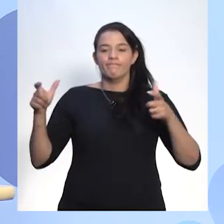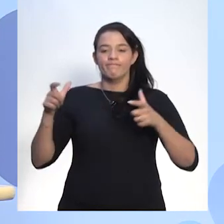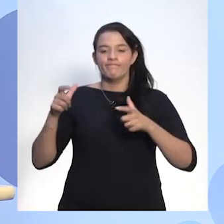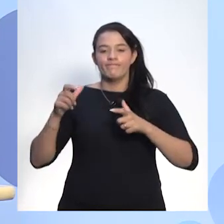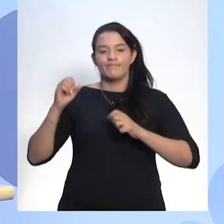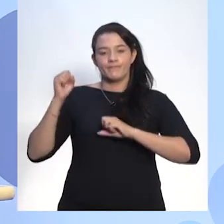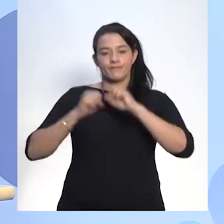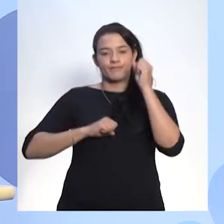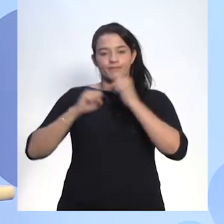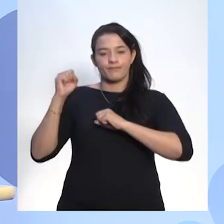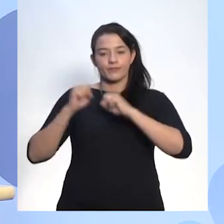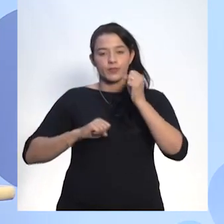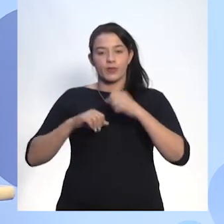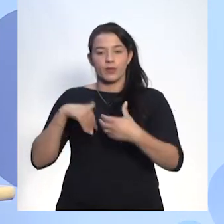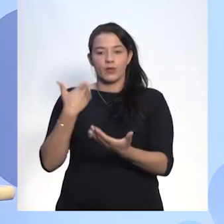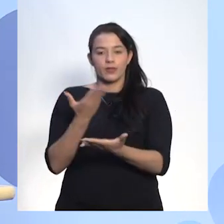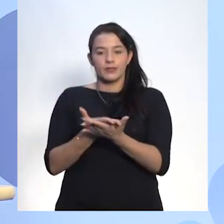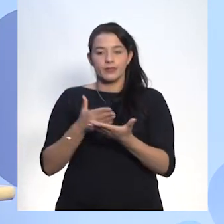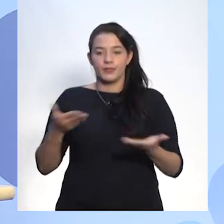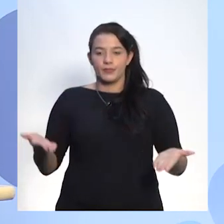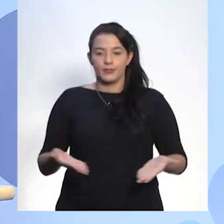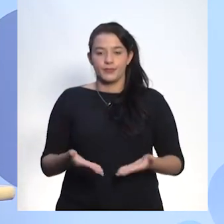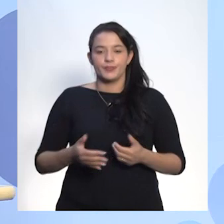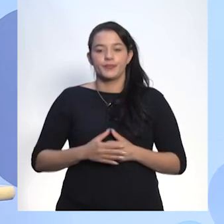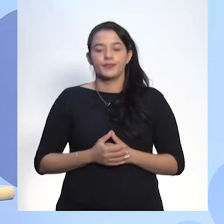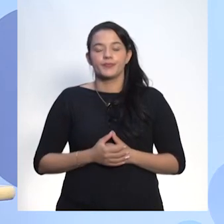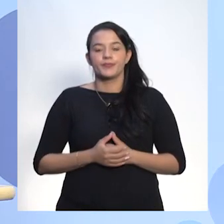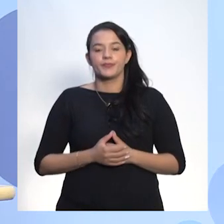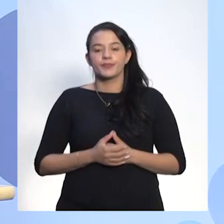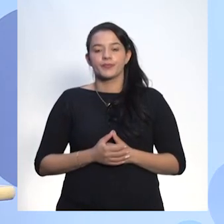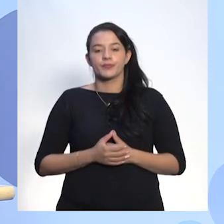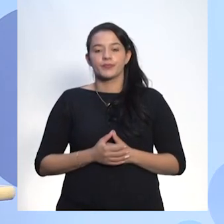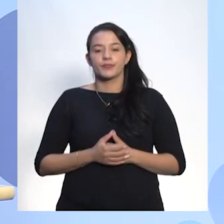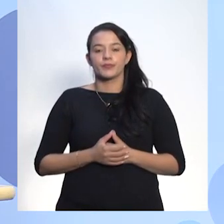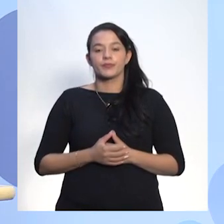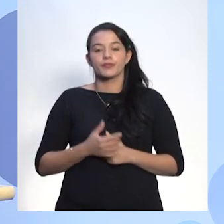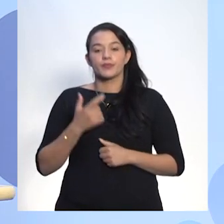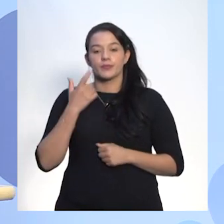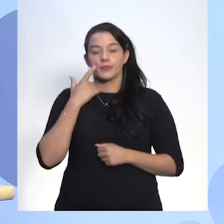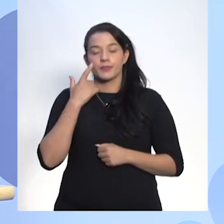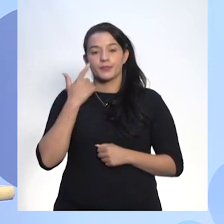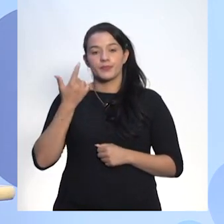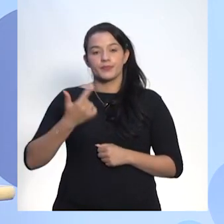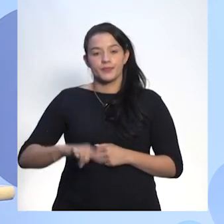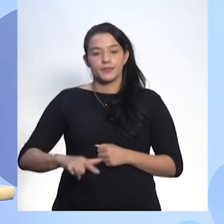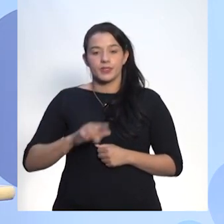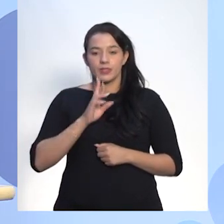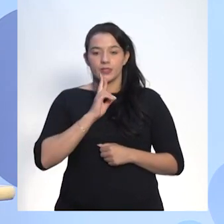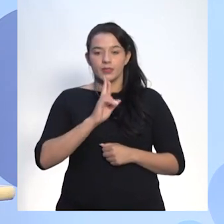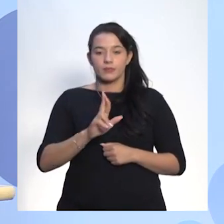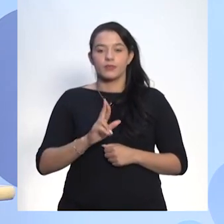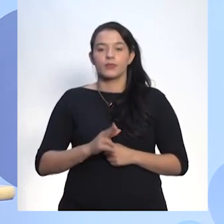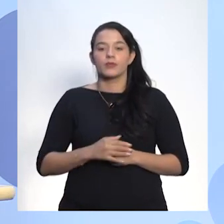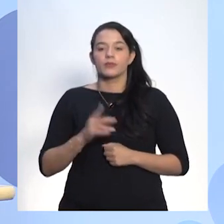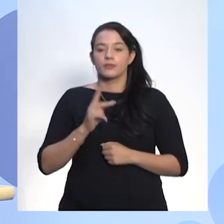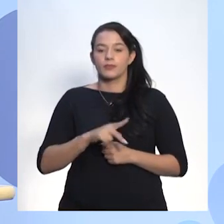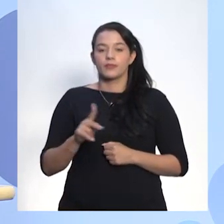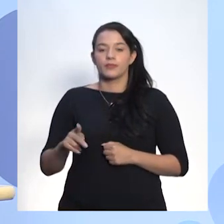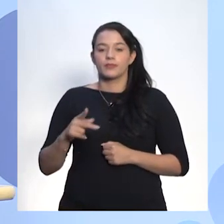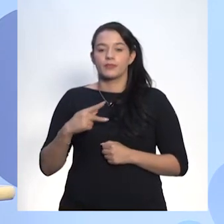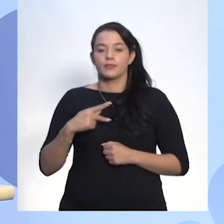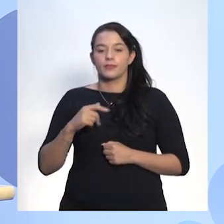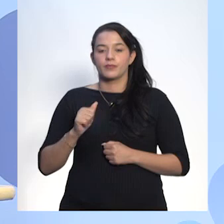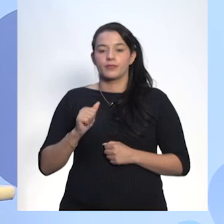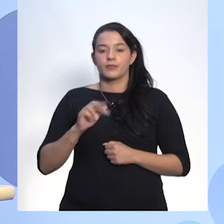né, até os dias de hoje. Então, vamos pegar aqui mais uma resposta. A professora Patrícia traz